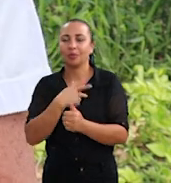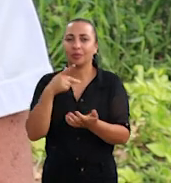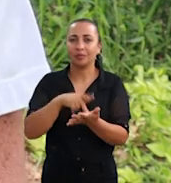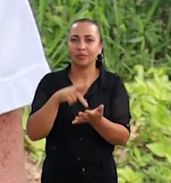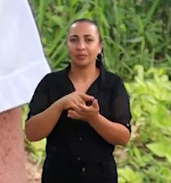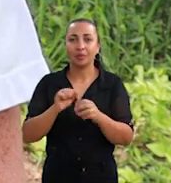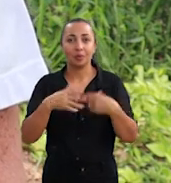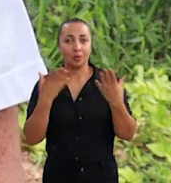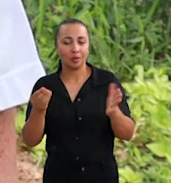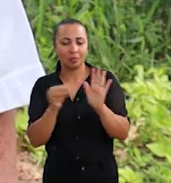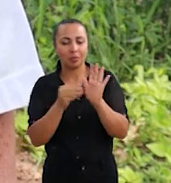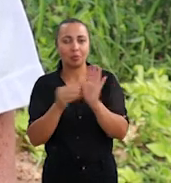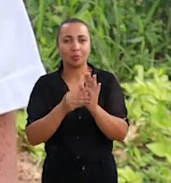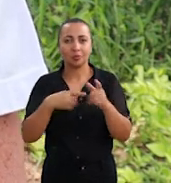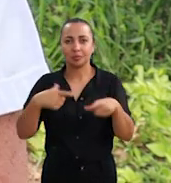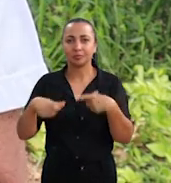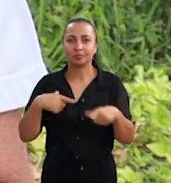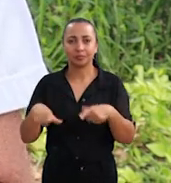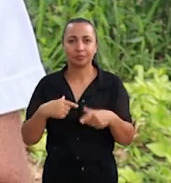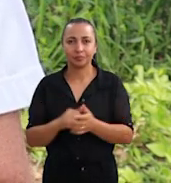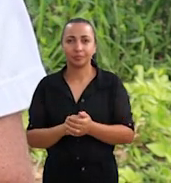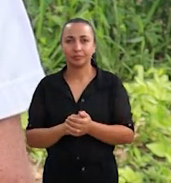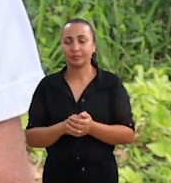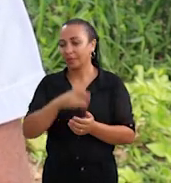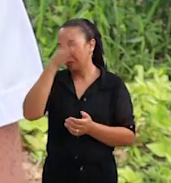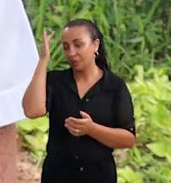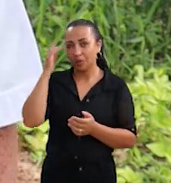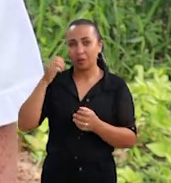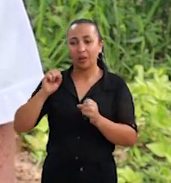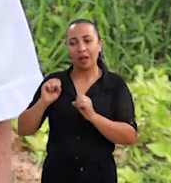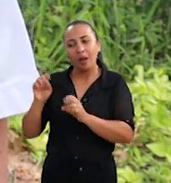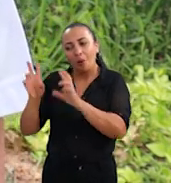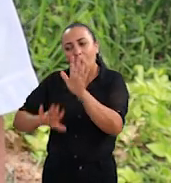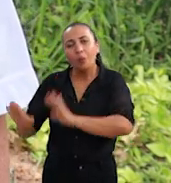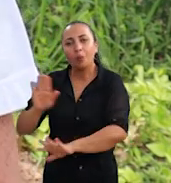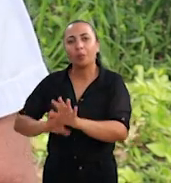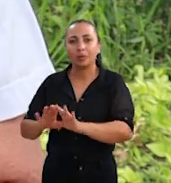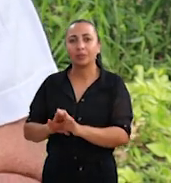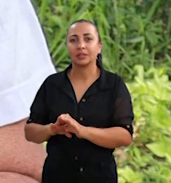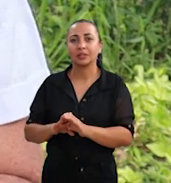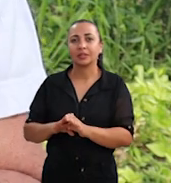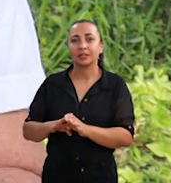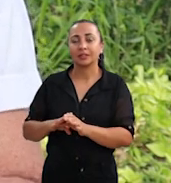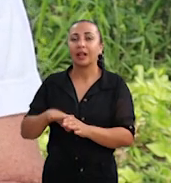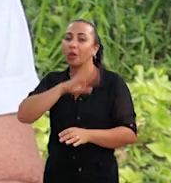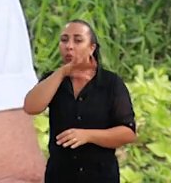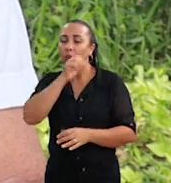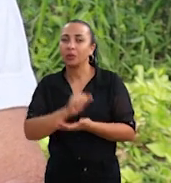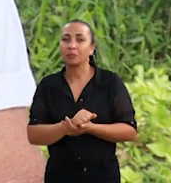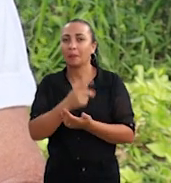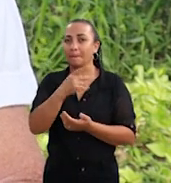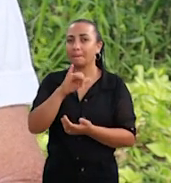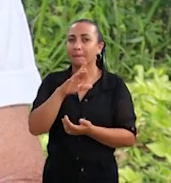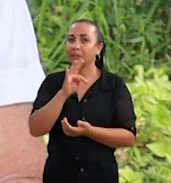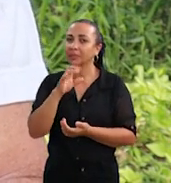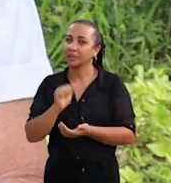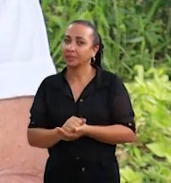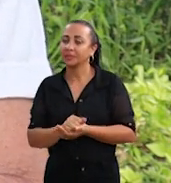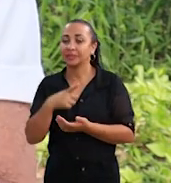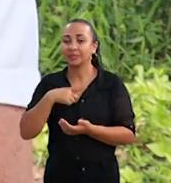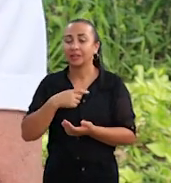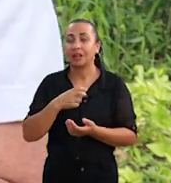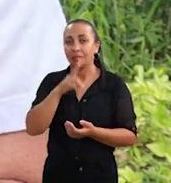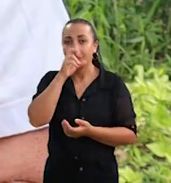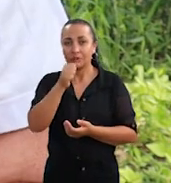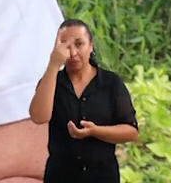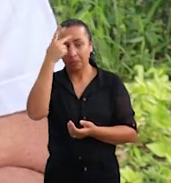Quando eu propus esse trabalho a William, e ele é criador da raça Pirapitinga, é exatamente a gente potencializar o que essas raças têm para que